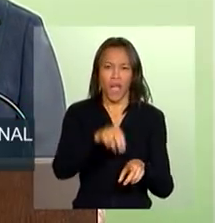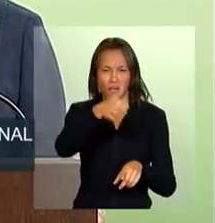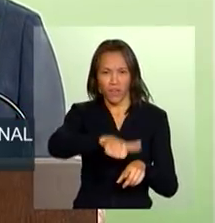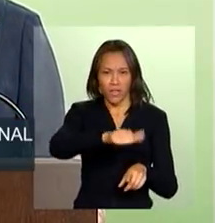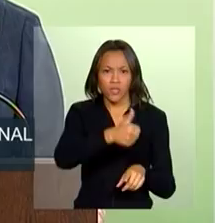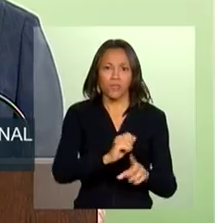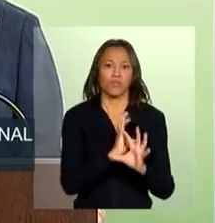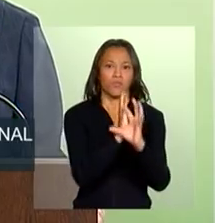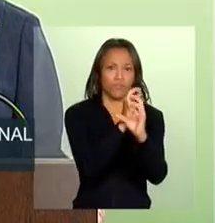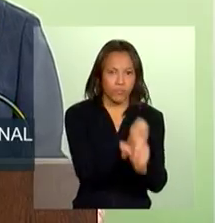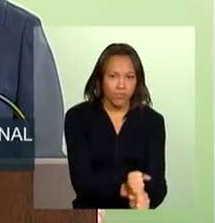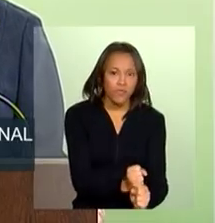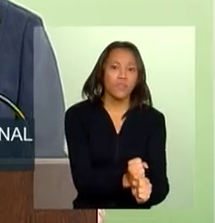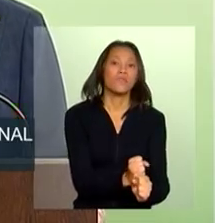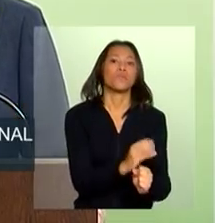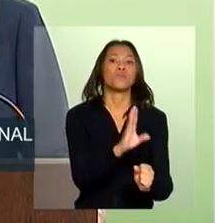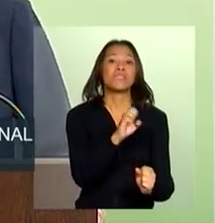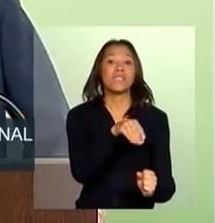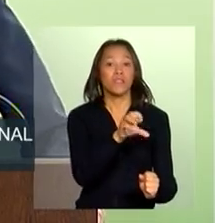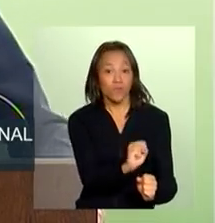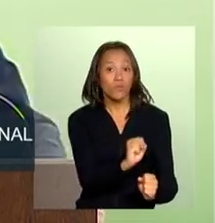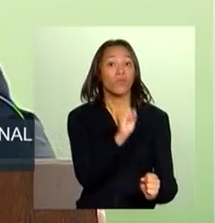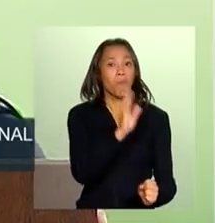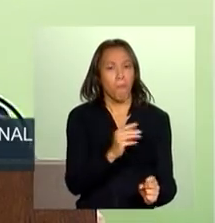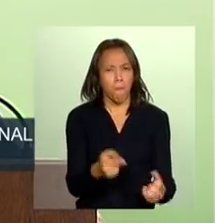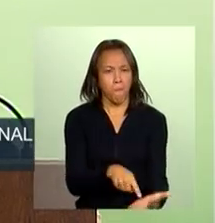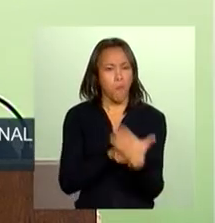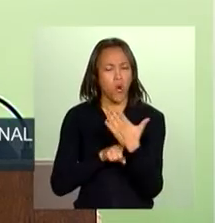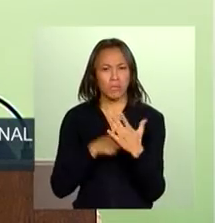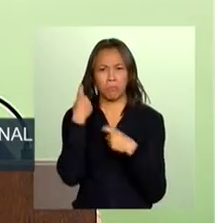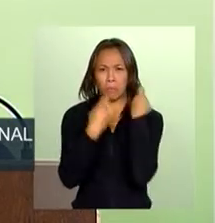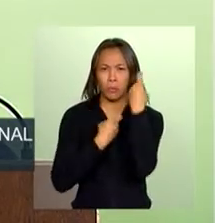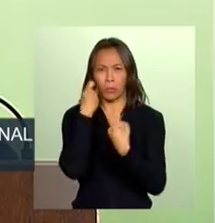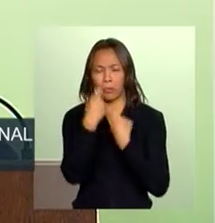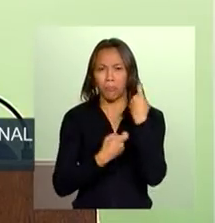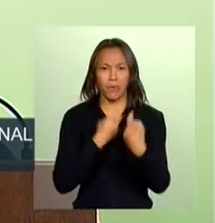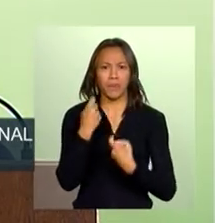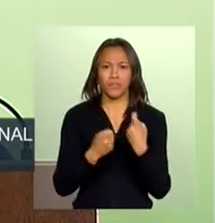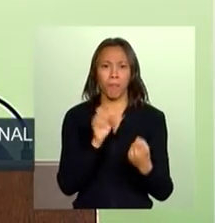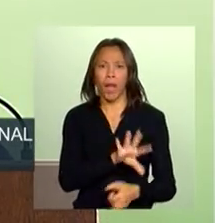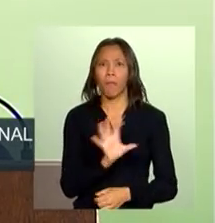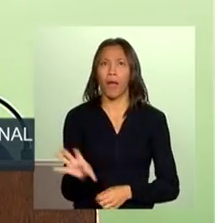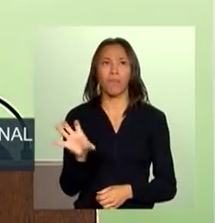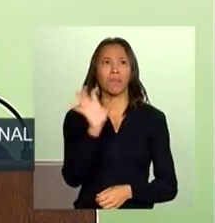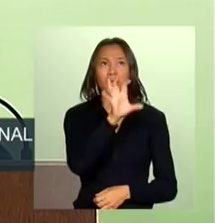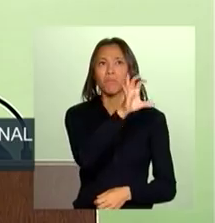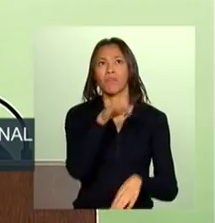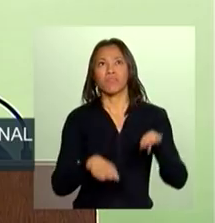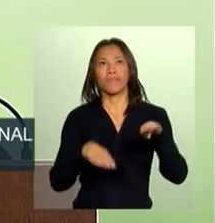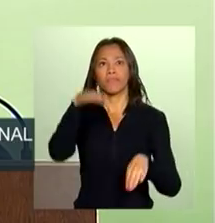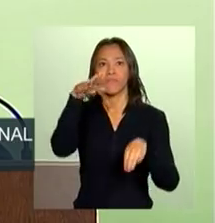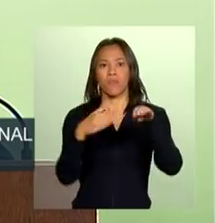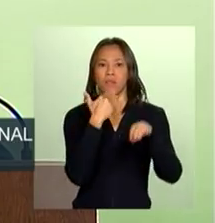sensitárias mostram um quadro preocupante também da distribuição regional da desigualdade. Por